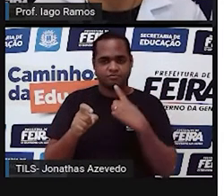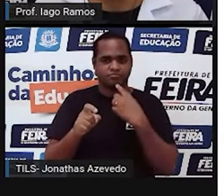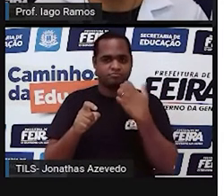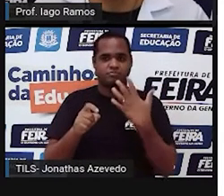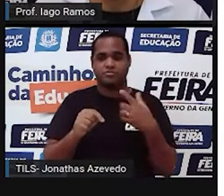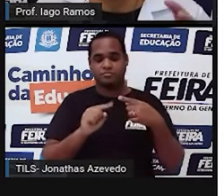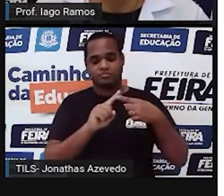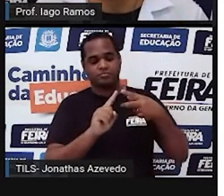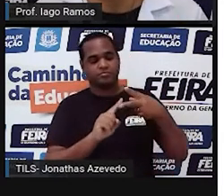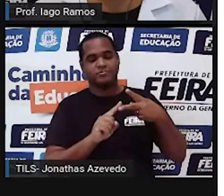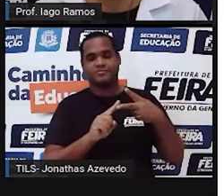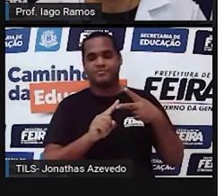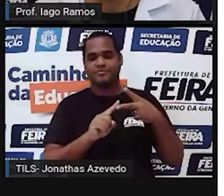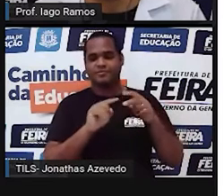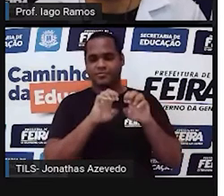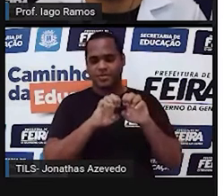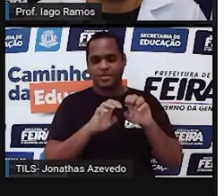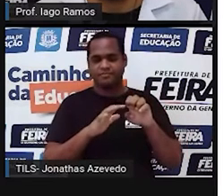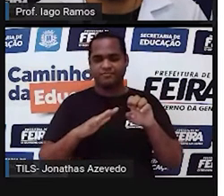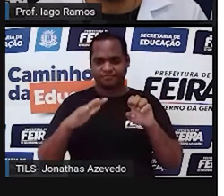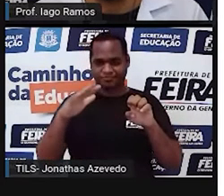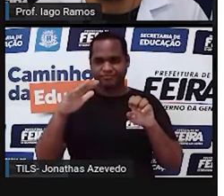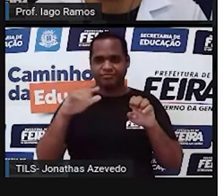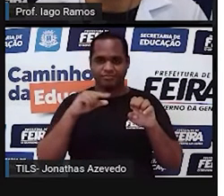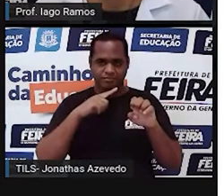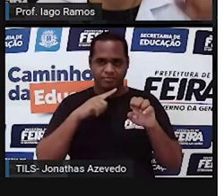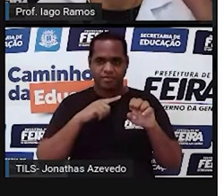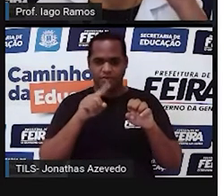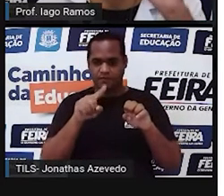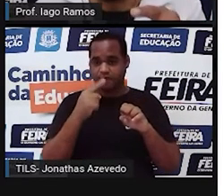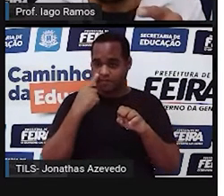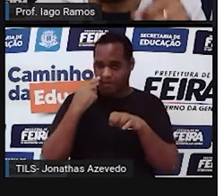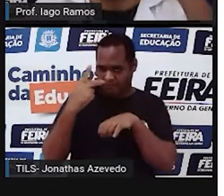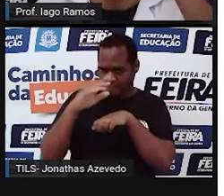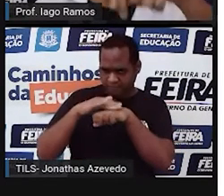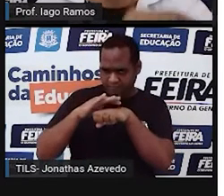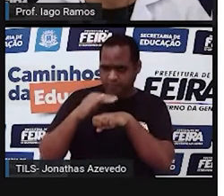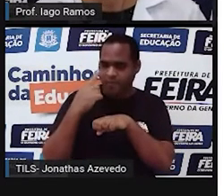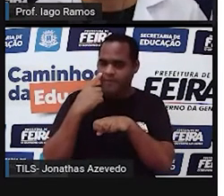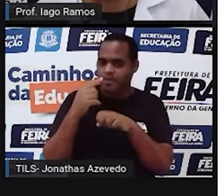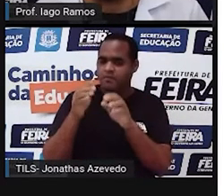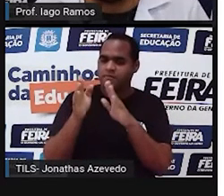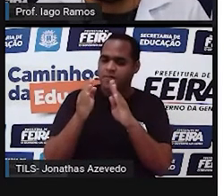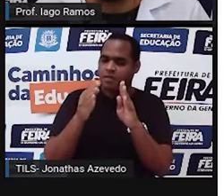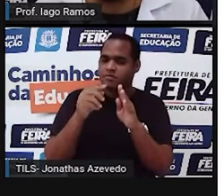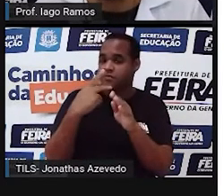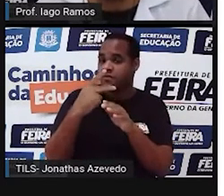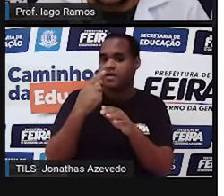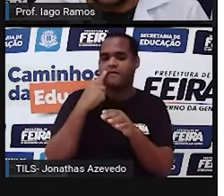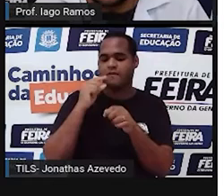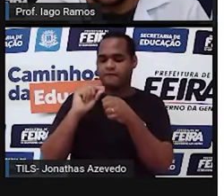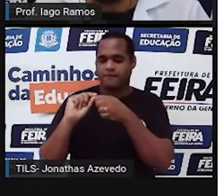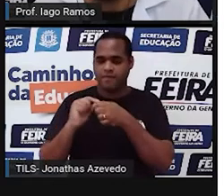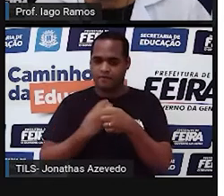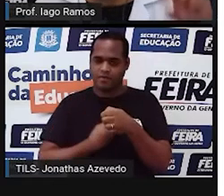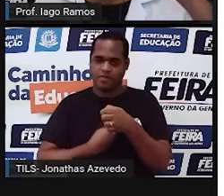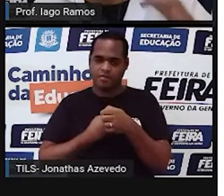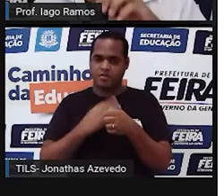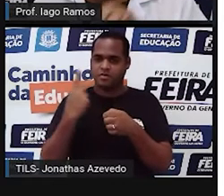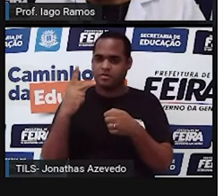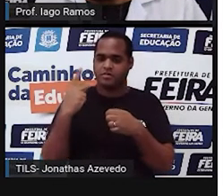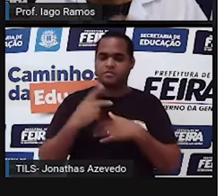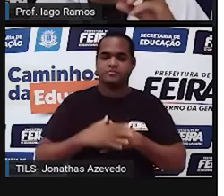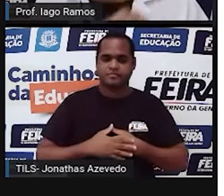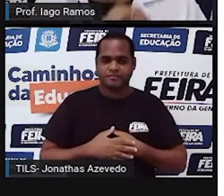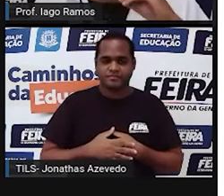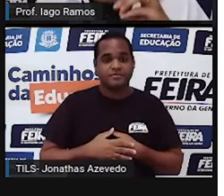diz: existem dois tipos de estatísticas, as que você lê e as que você faz, certo? E o que a